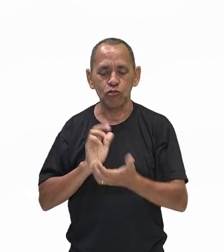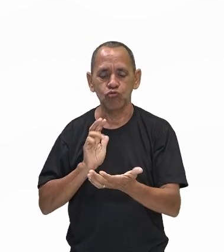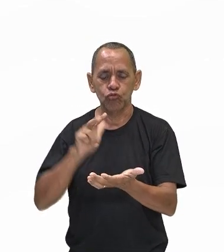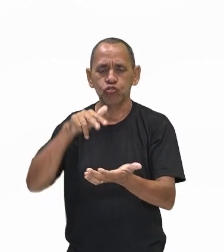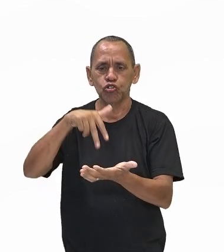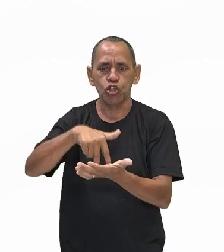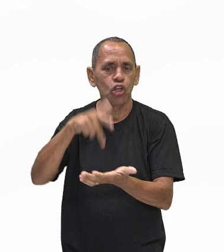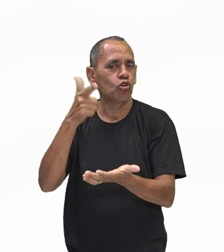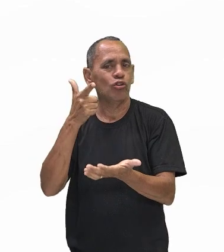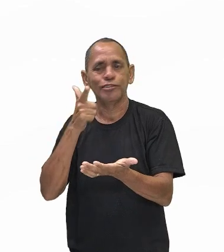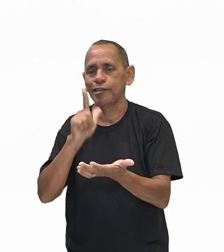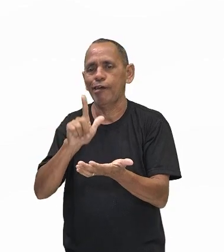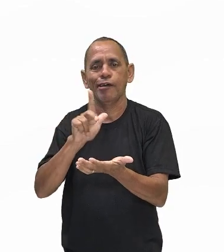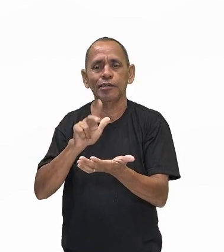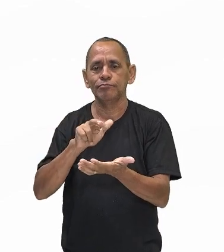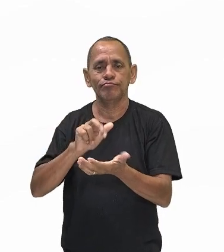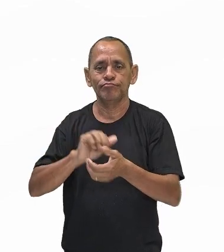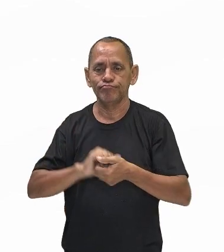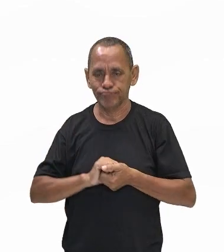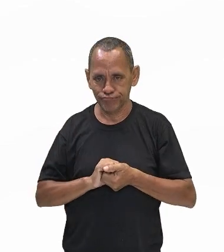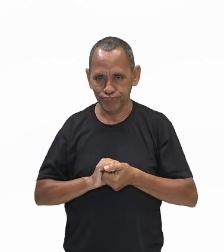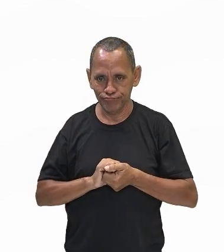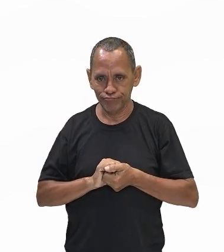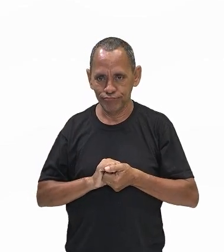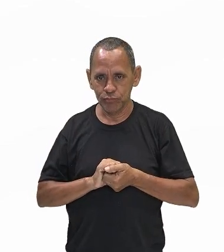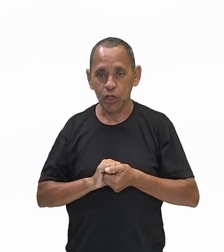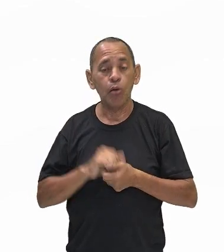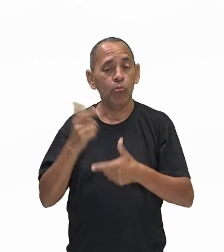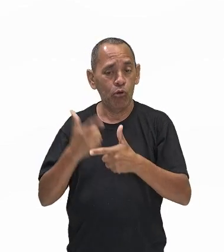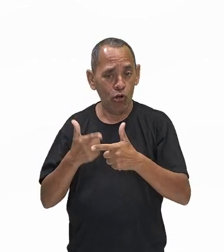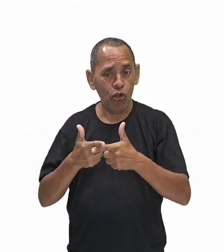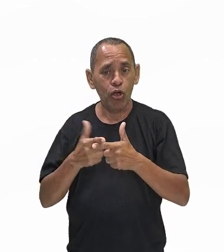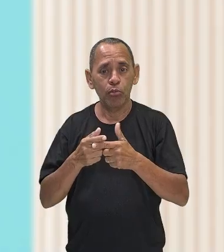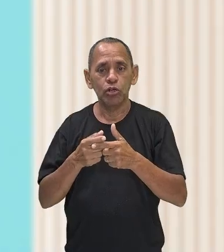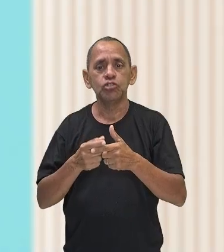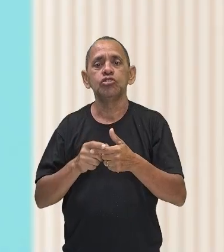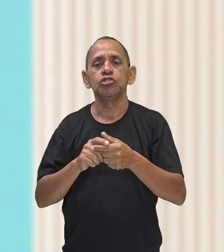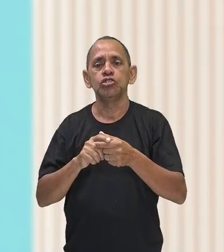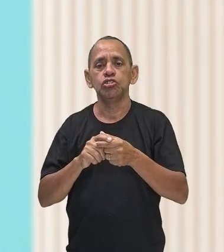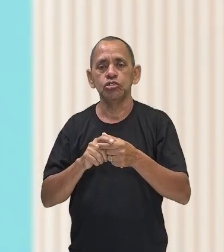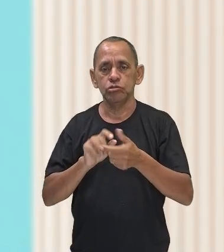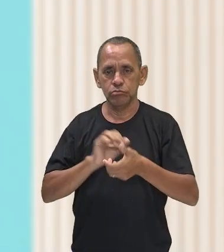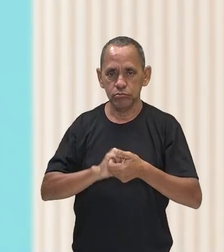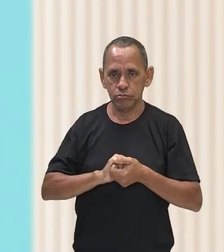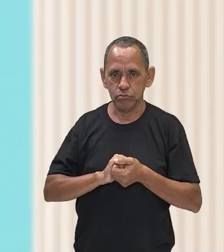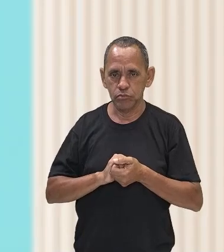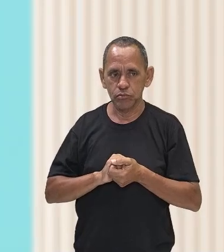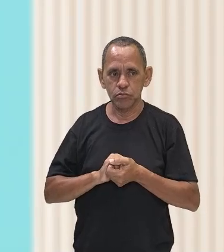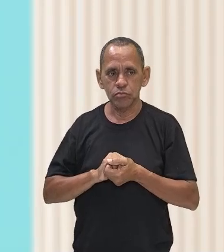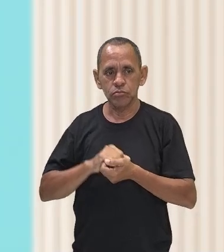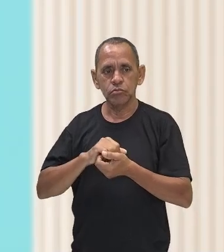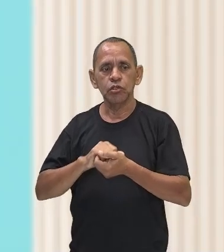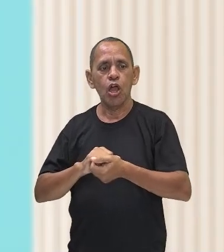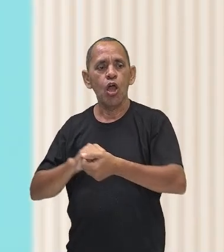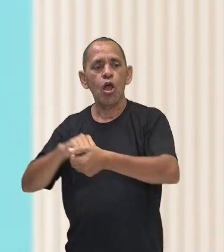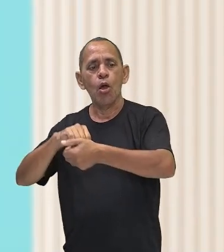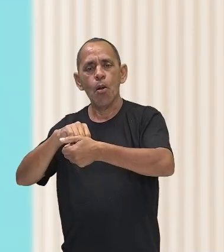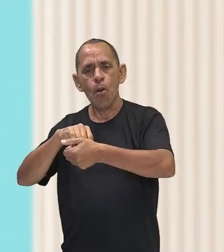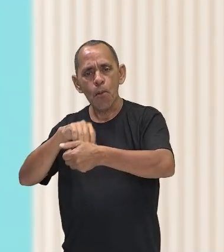conseguir se manter em pé direito você vai ter problemas de mixão porque você não vai conseguir